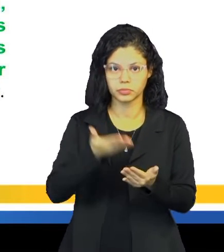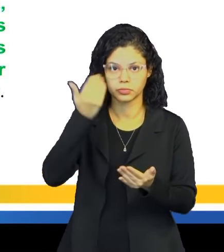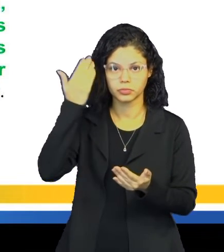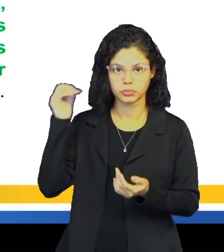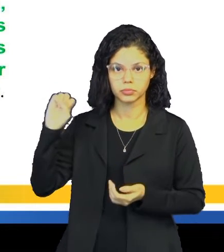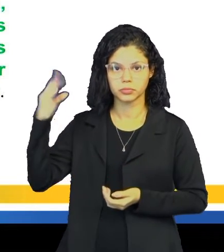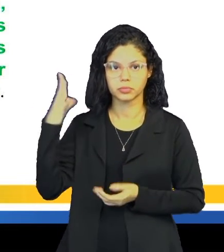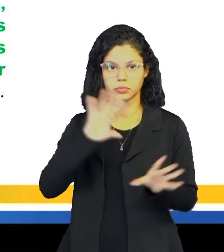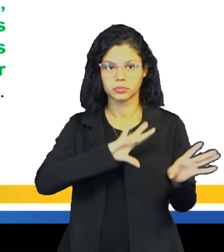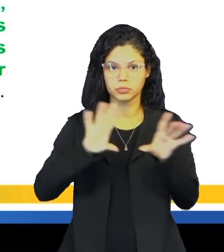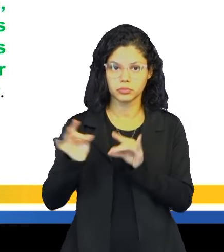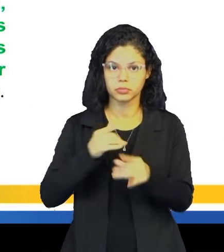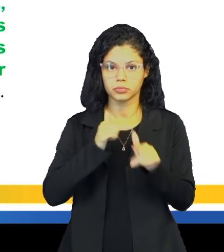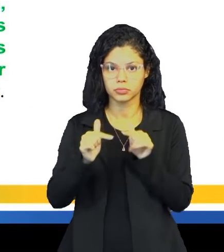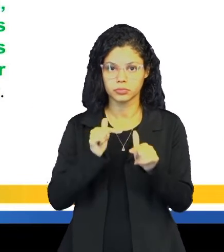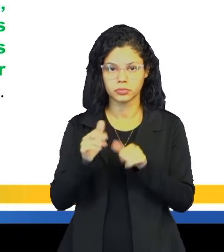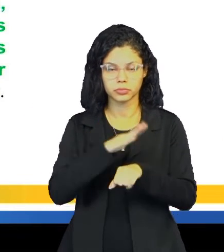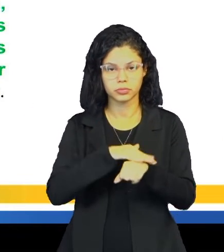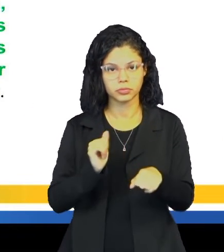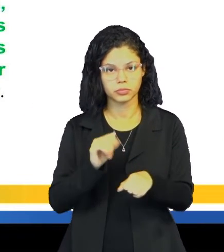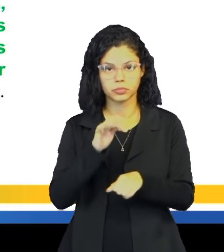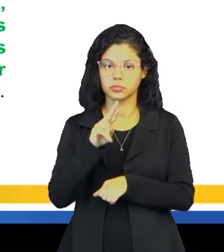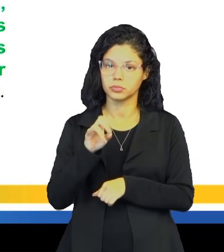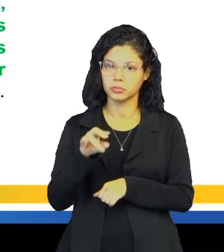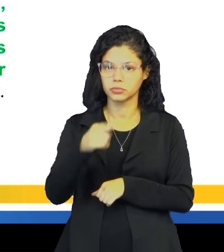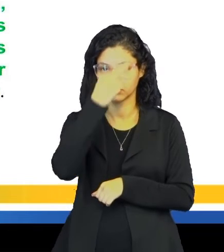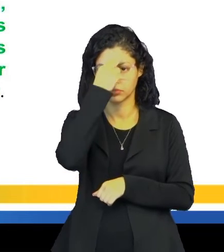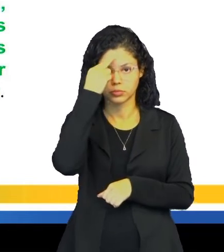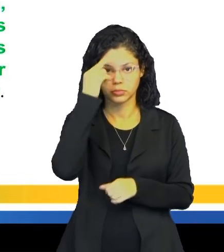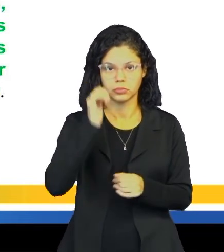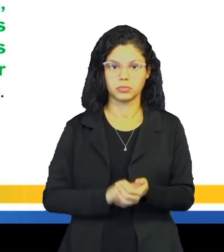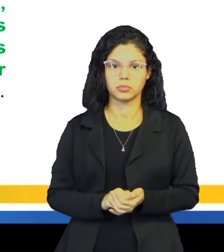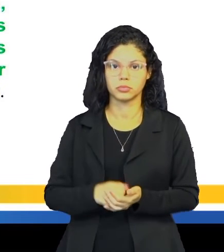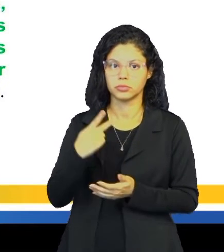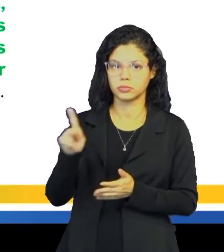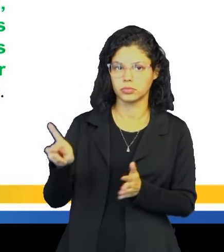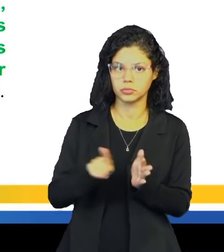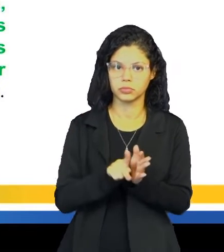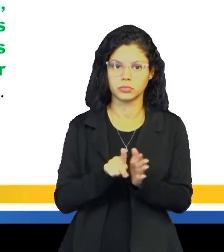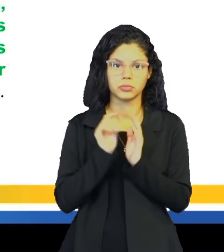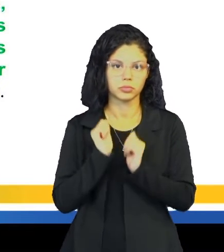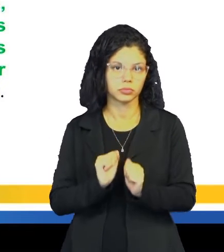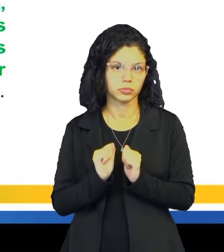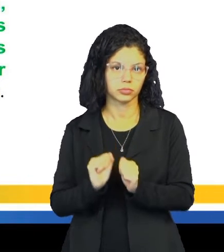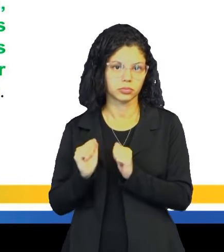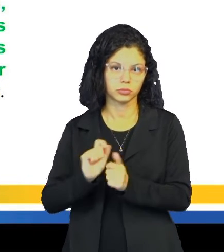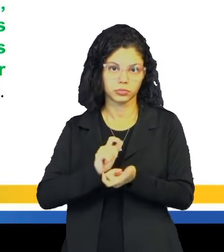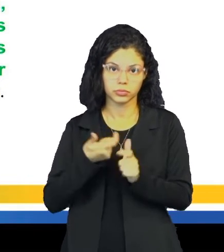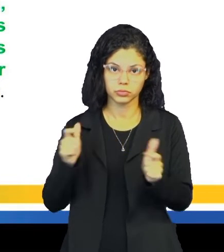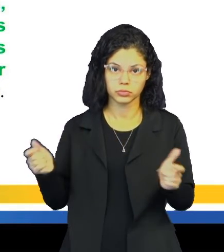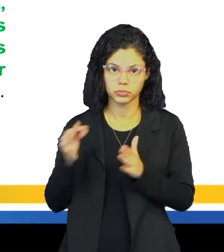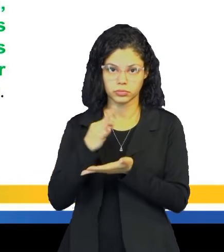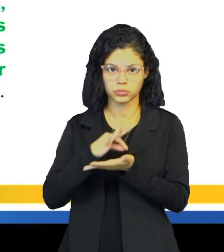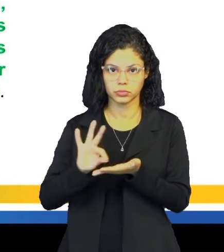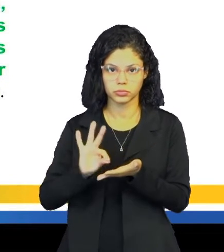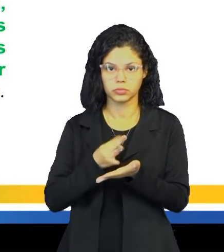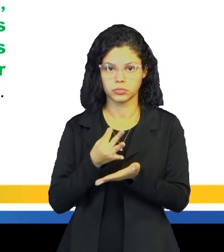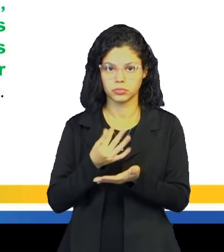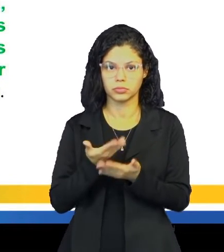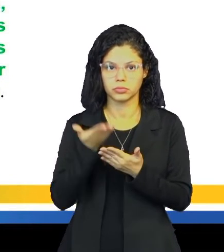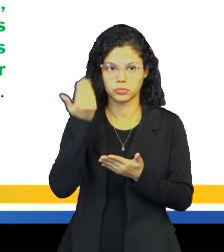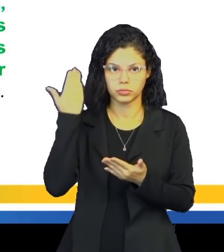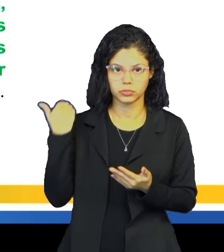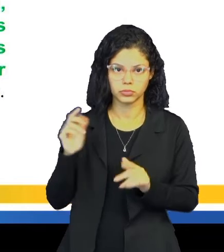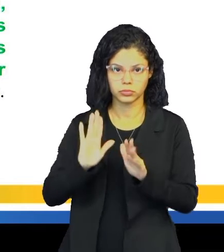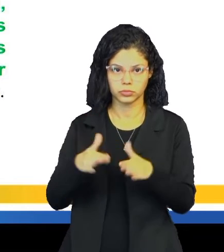passado acontece através do trabalho das chamadas fontes históricas. E essas fontes podem abarcar uma série de registros do passado,